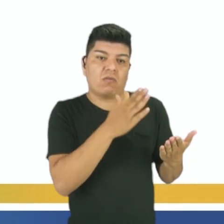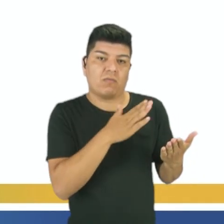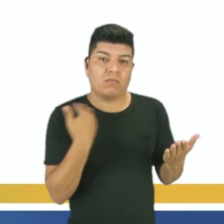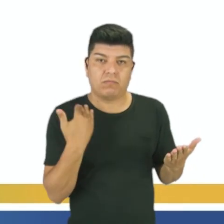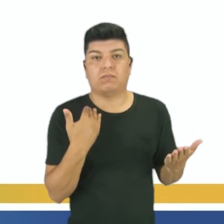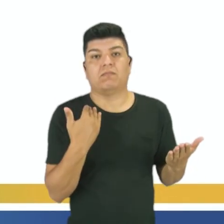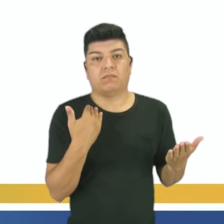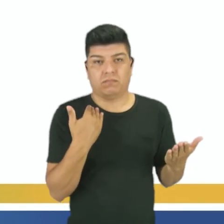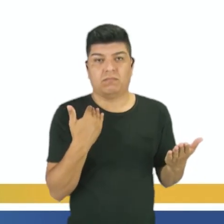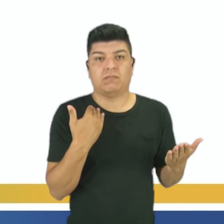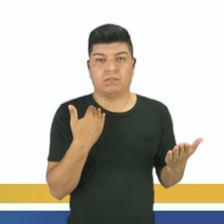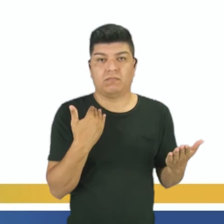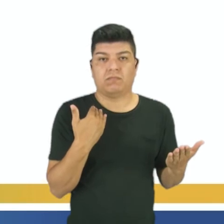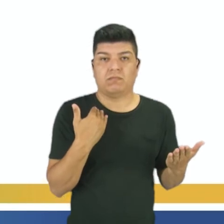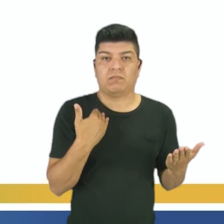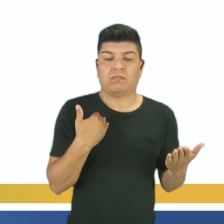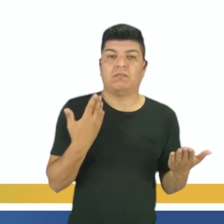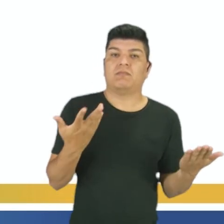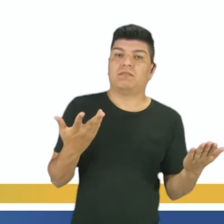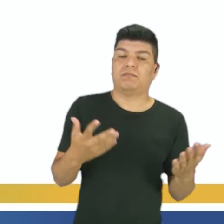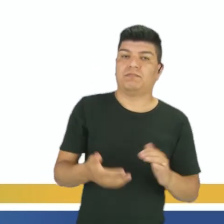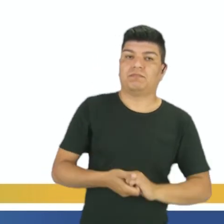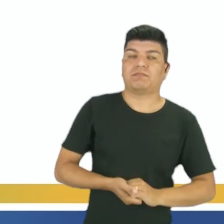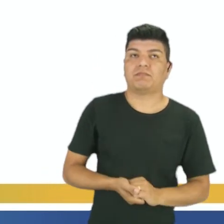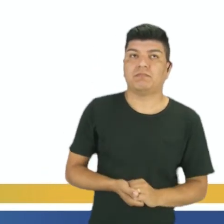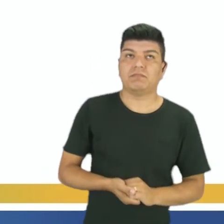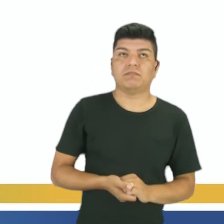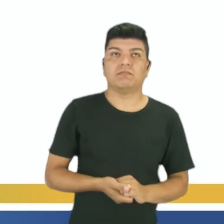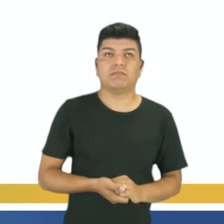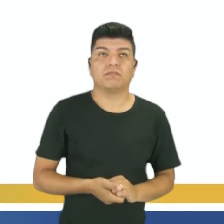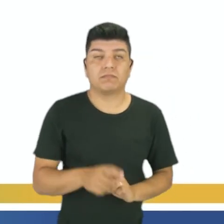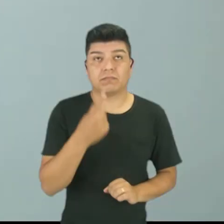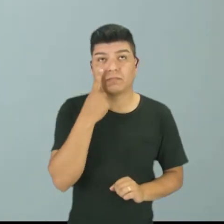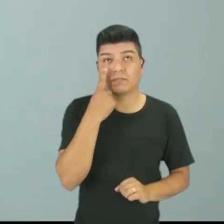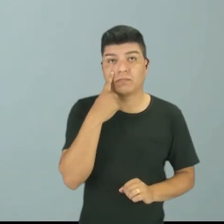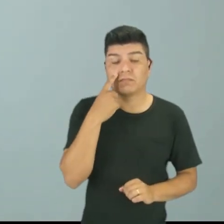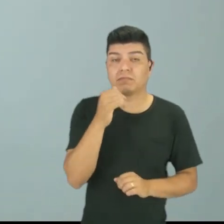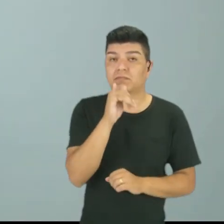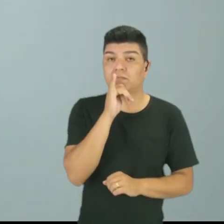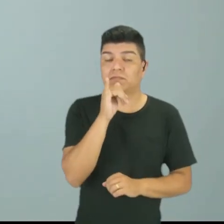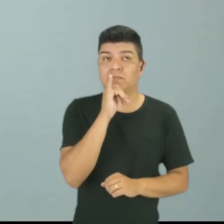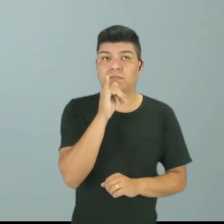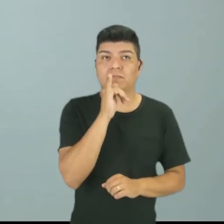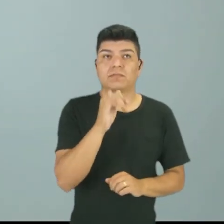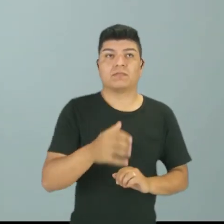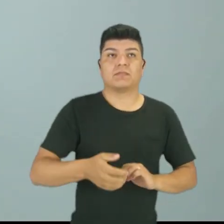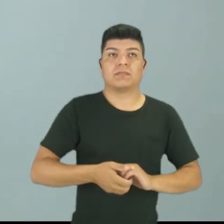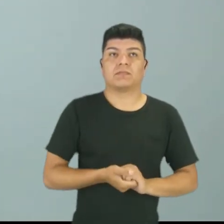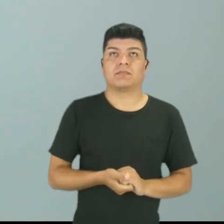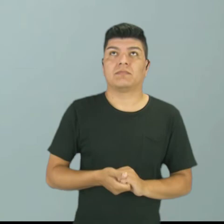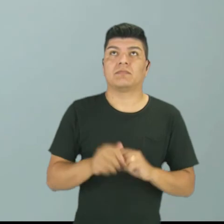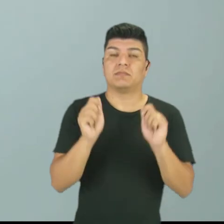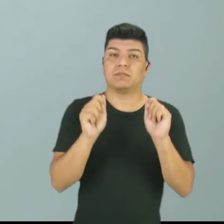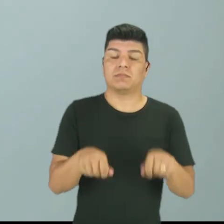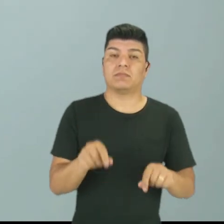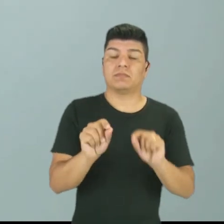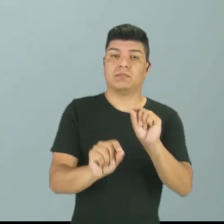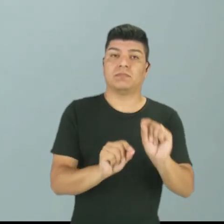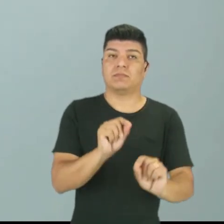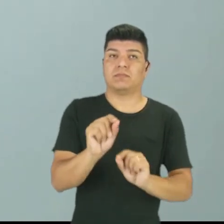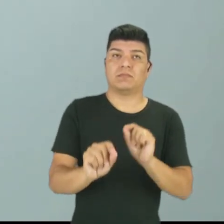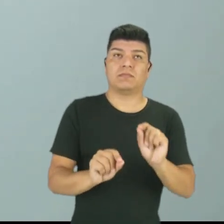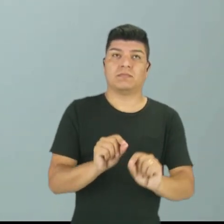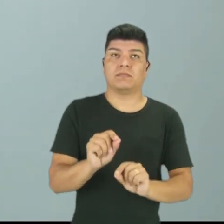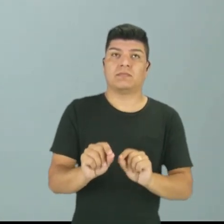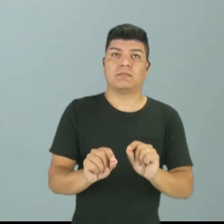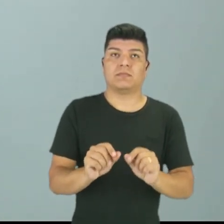A morte tem 1000 disfarces. Então vejam, com esse exemplo, nós poderemos